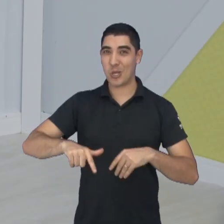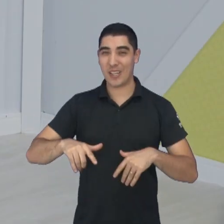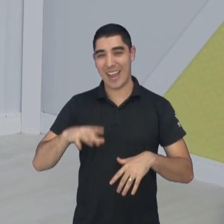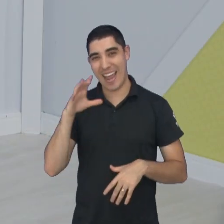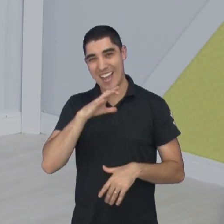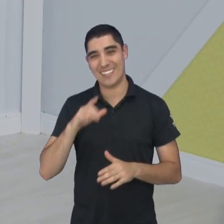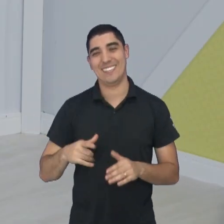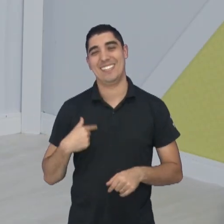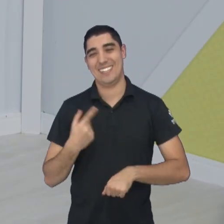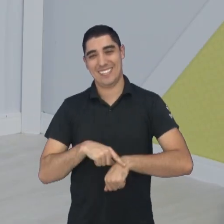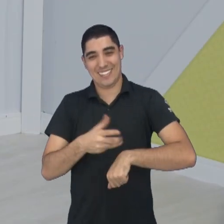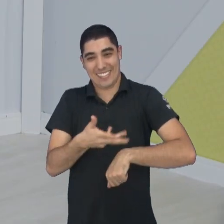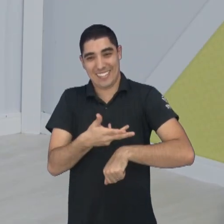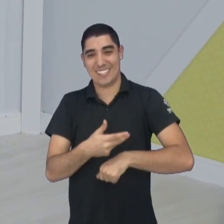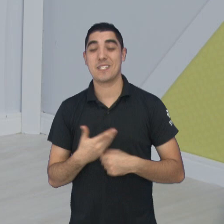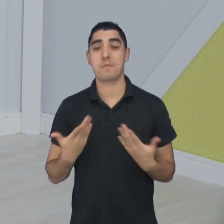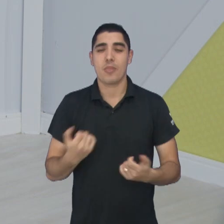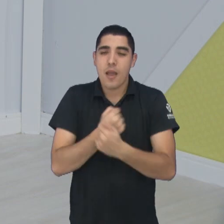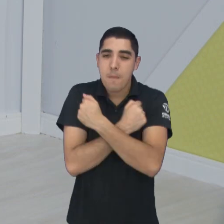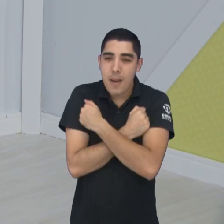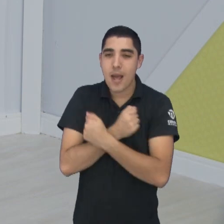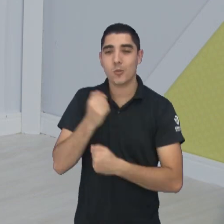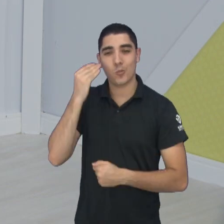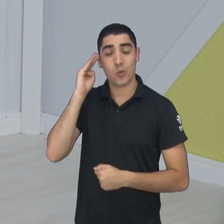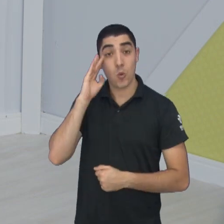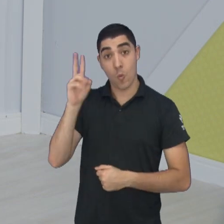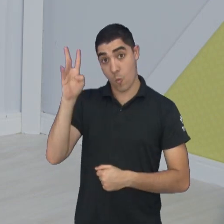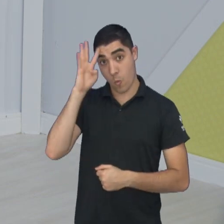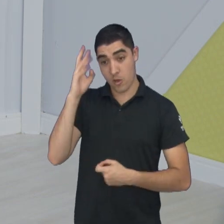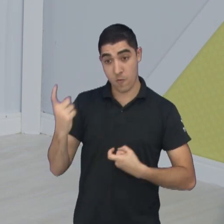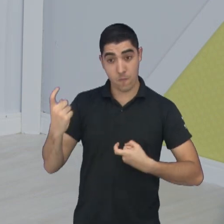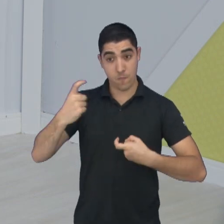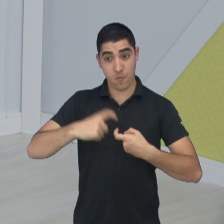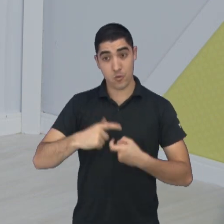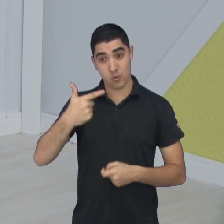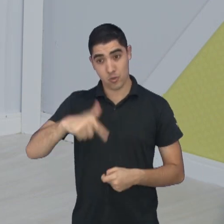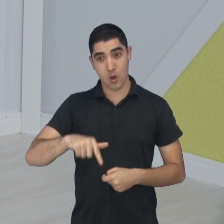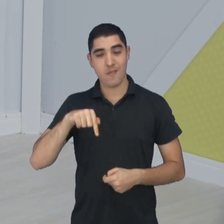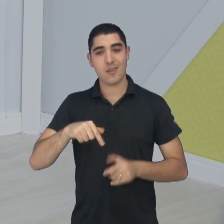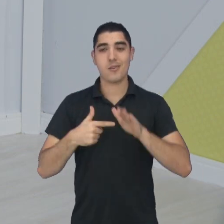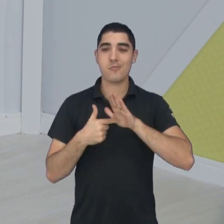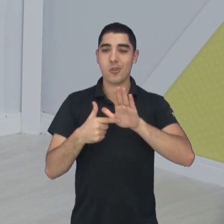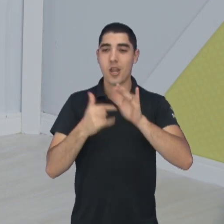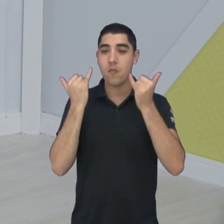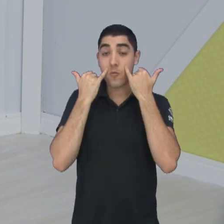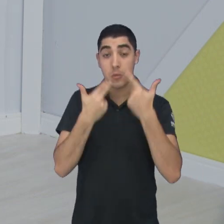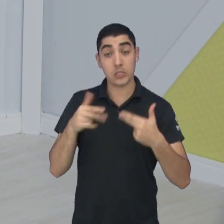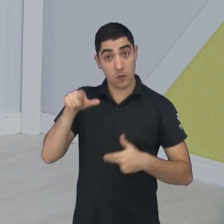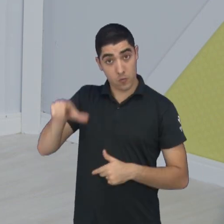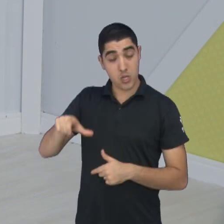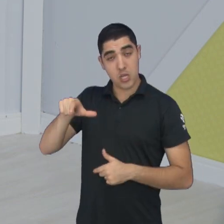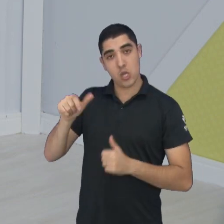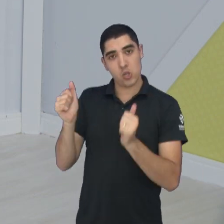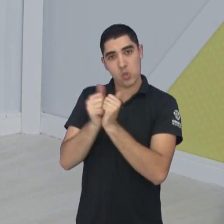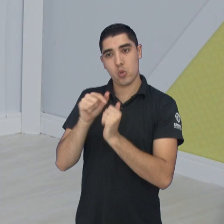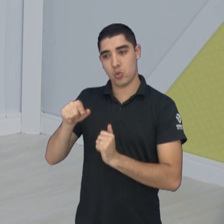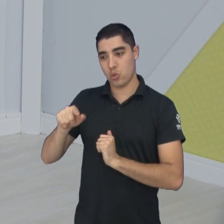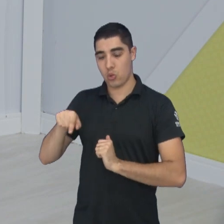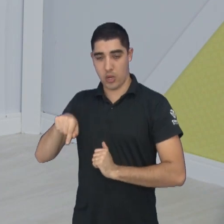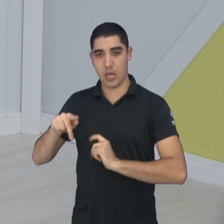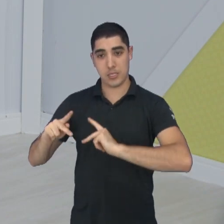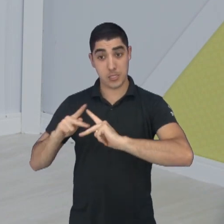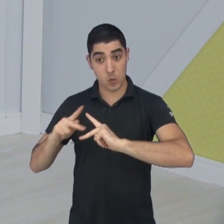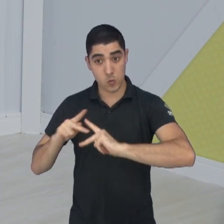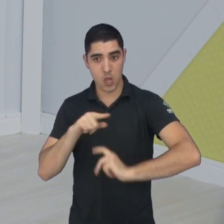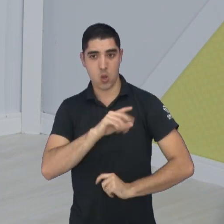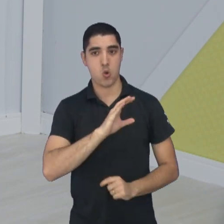pique. Brunão, grande abraço para você. Quarta-feira estaremos de volta trazendo mais informações. Você estará lá no jogo São José e Corinthians, vai trazer todos os